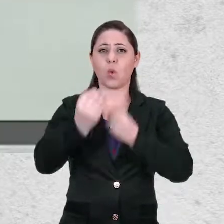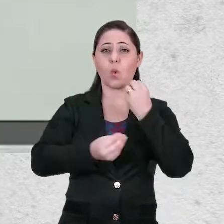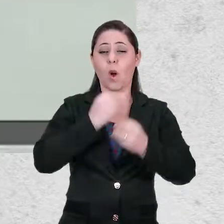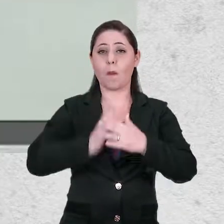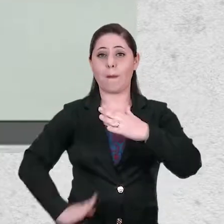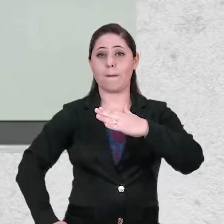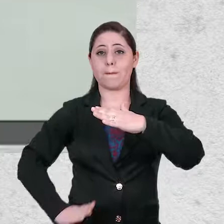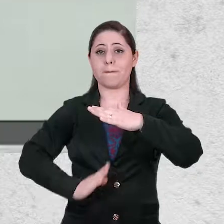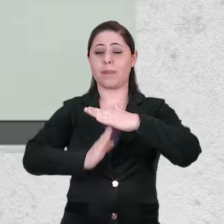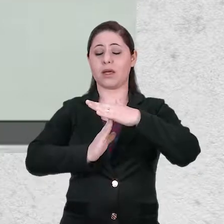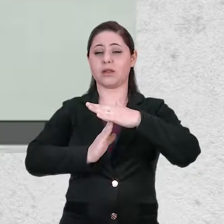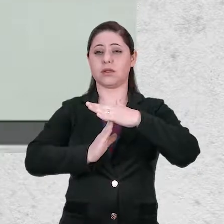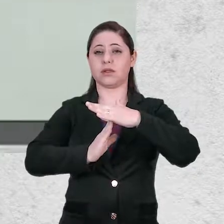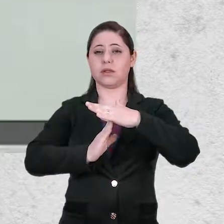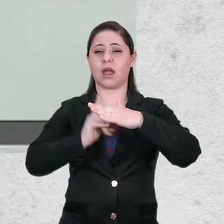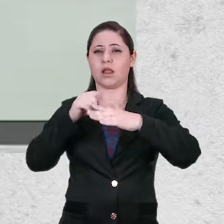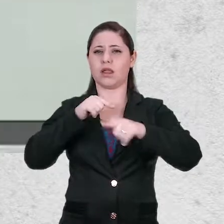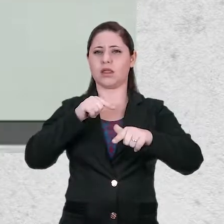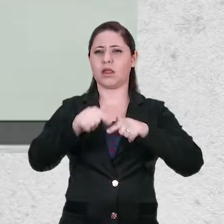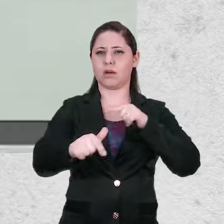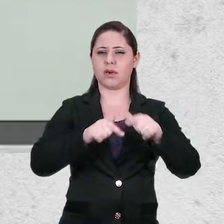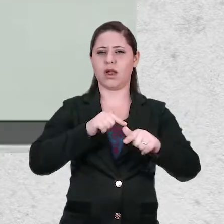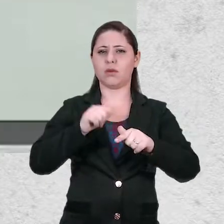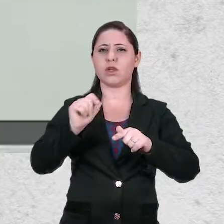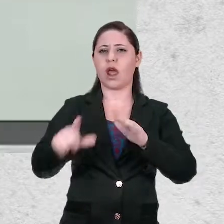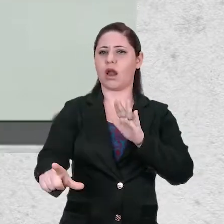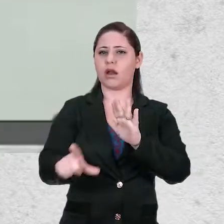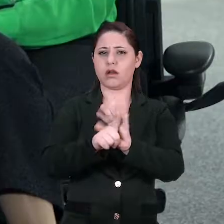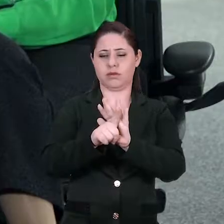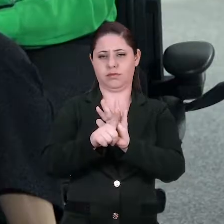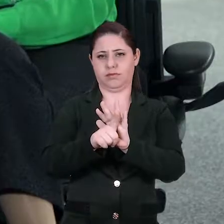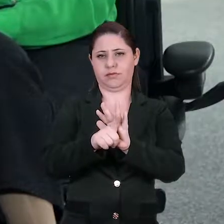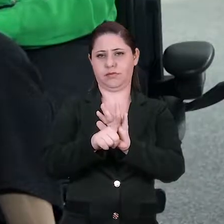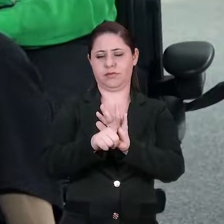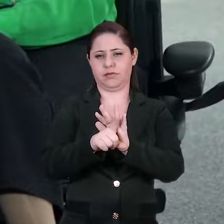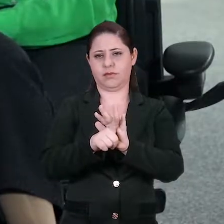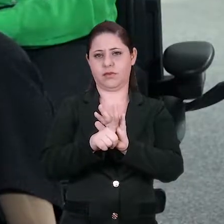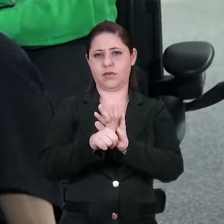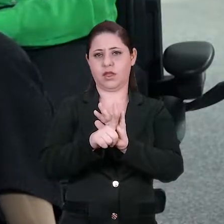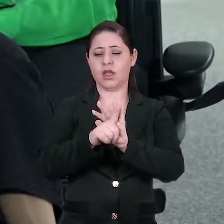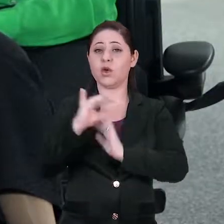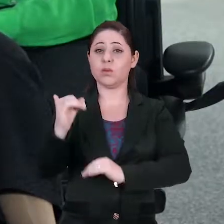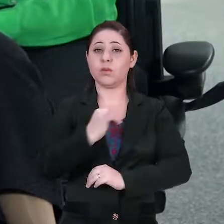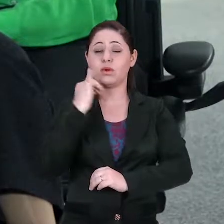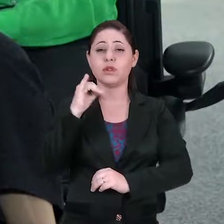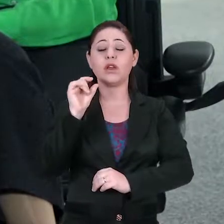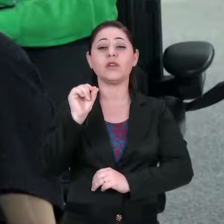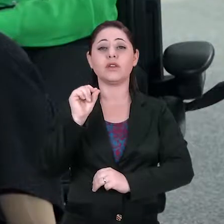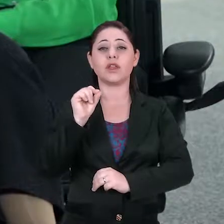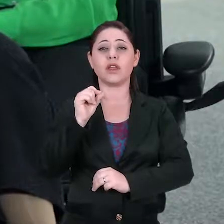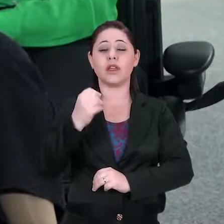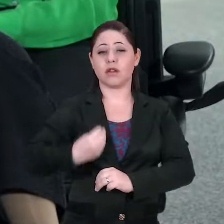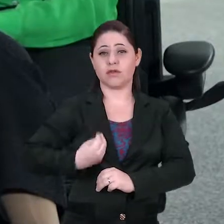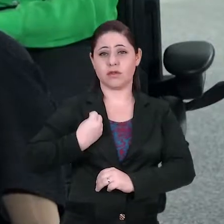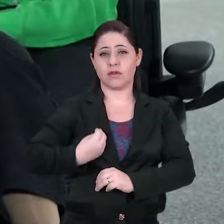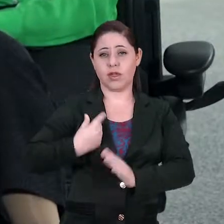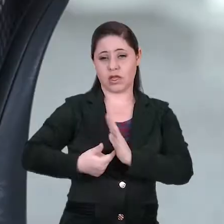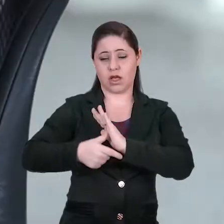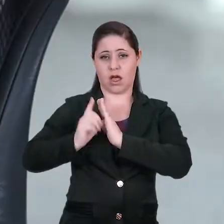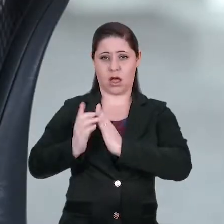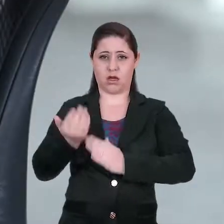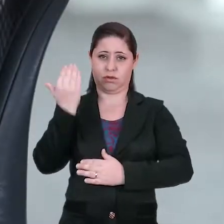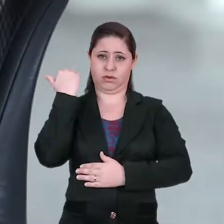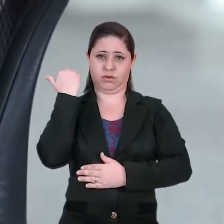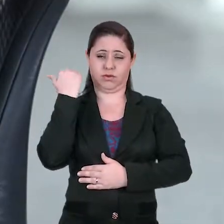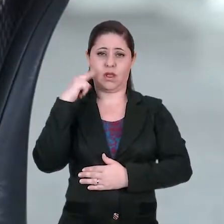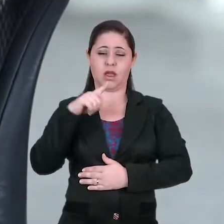meta nós trabalharmos pela nossa lei. E o interessante foi que, com essa convivência anterior,